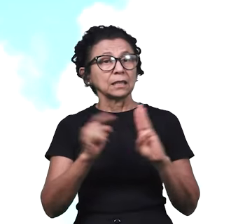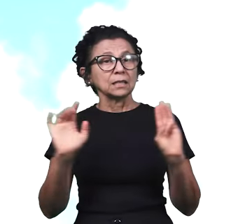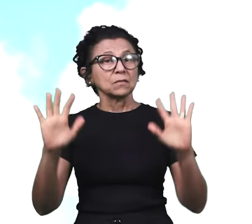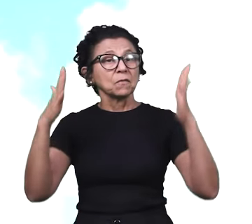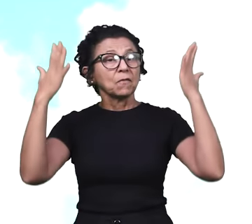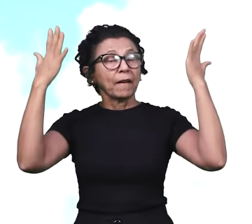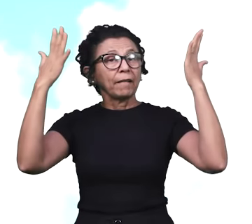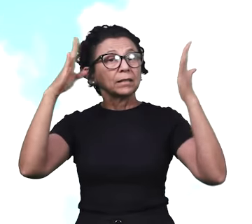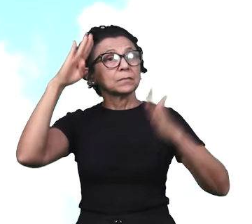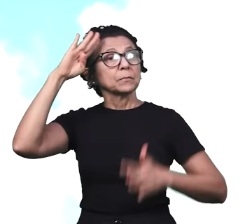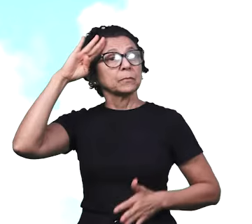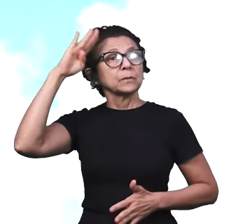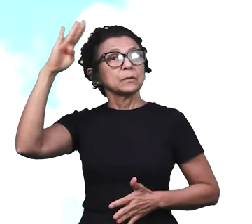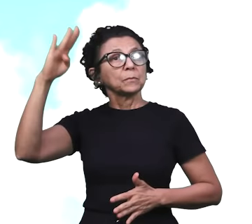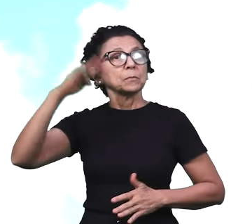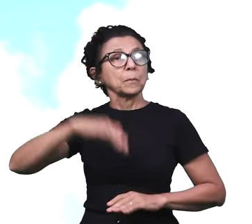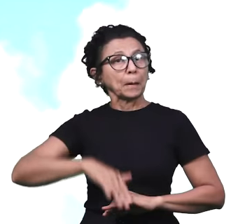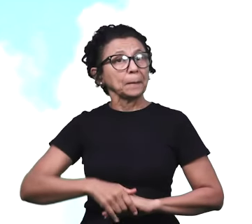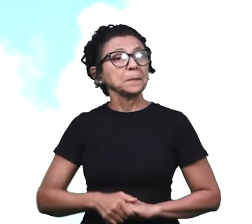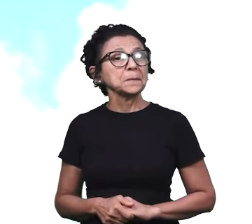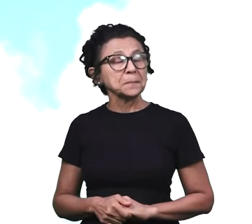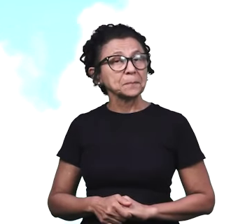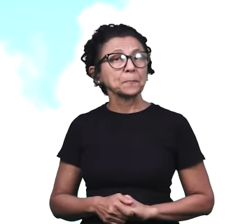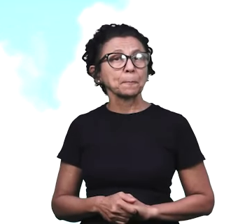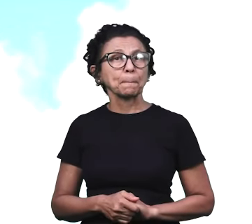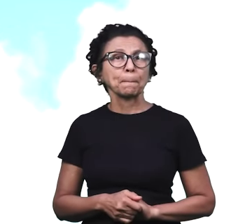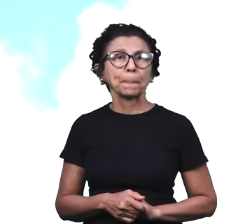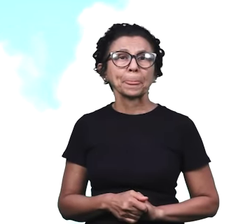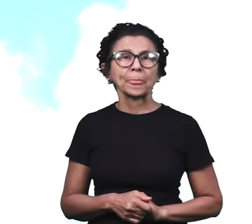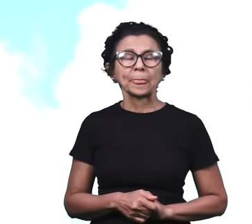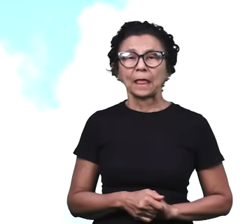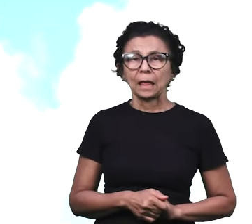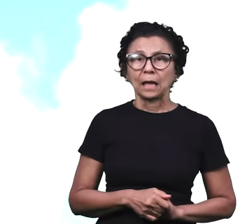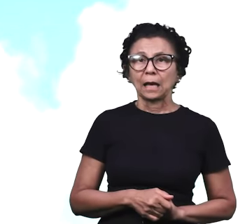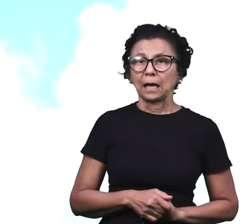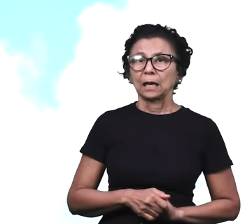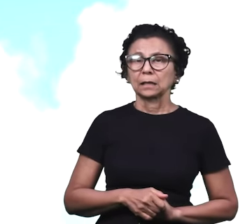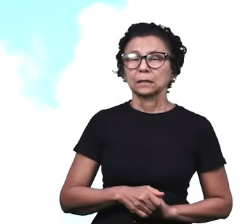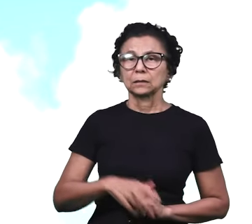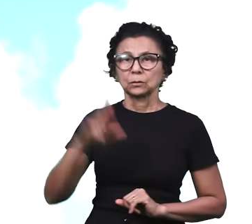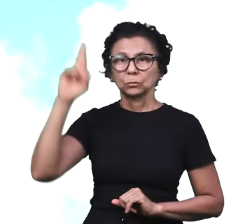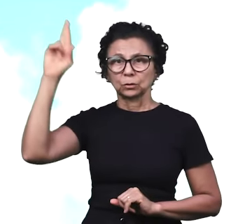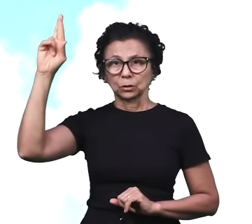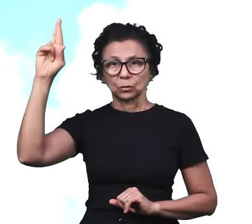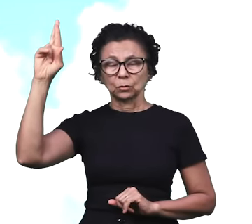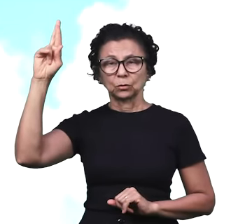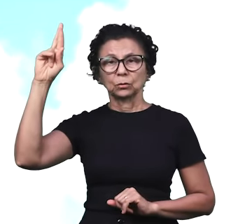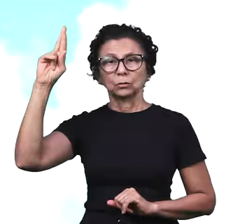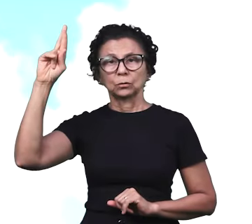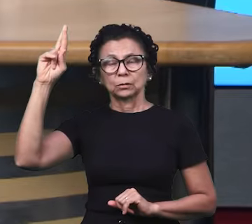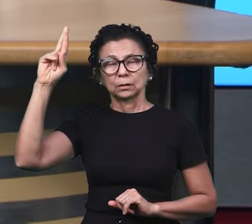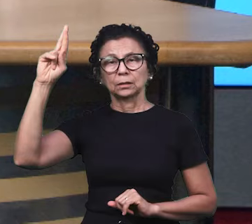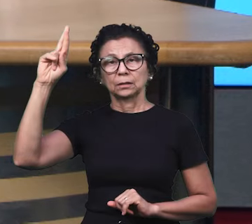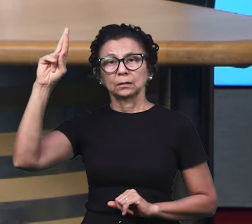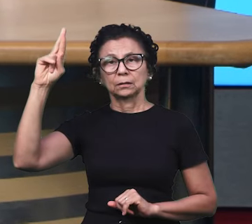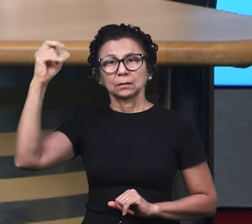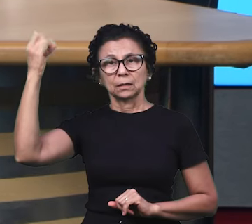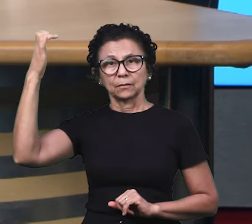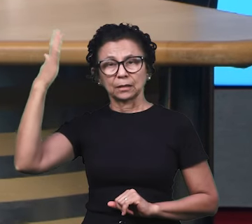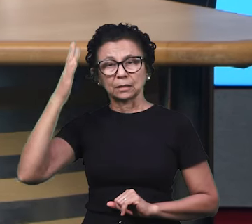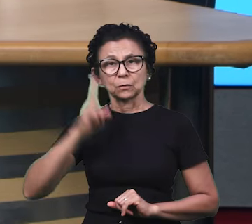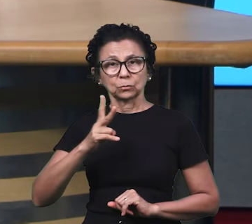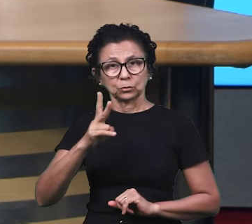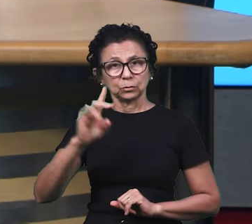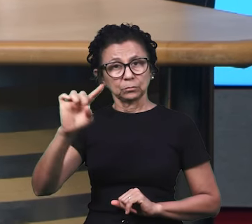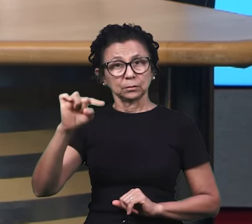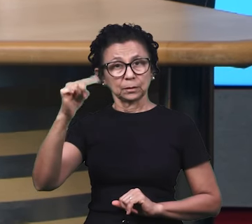homens iam subir. E o Senhor depois ia revelar mais coisas. Para eles, festa era mistério. Glória a Deus, né? O nosso